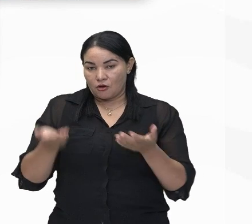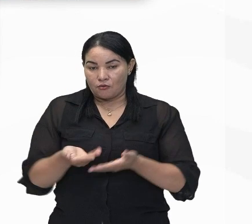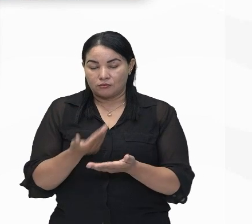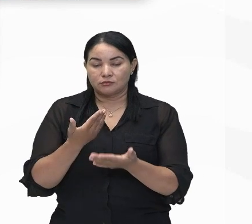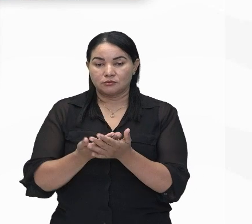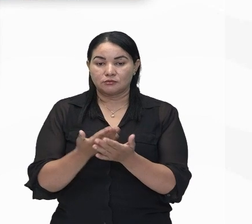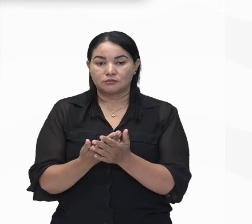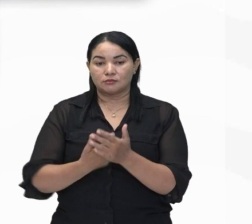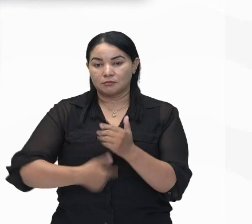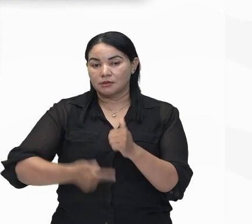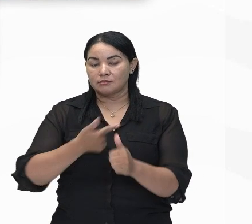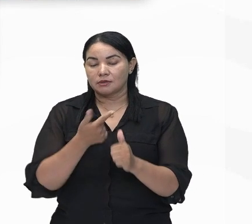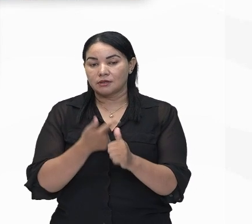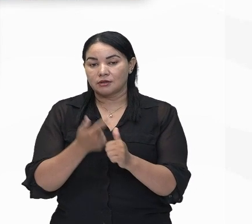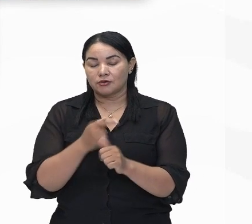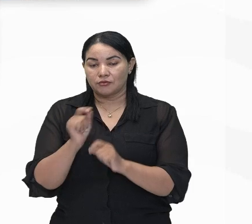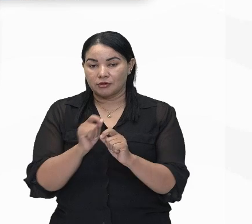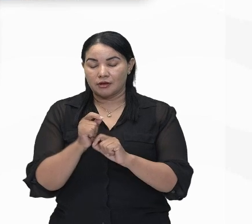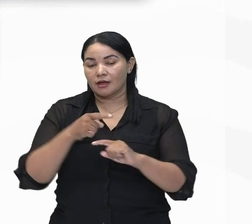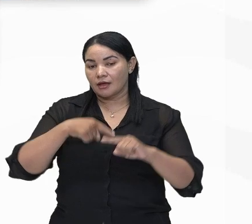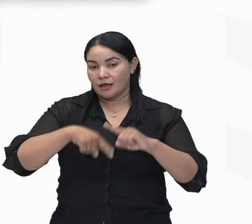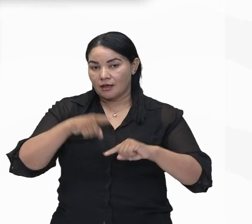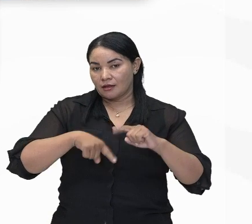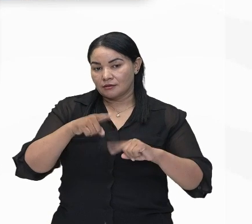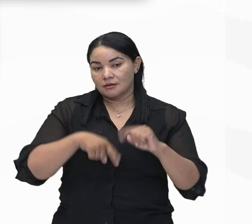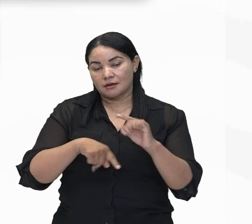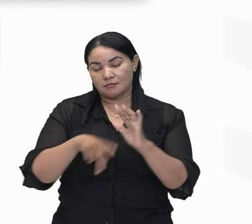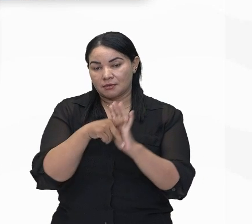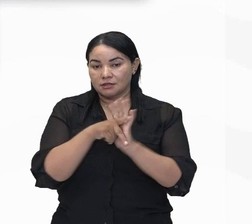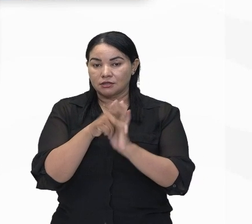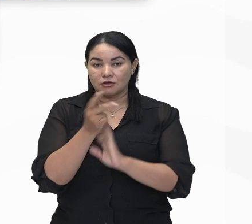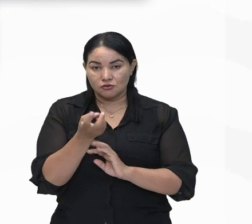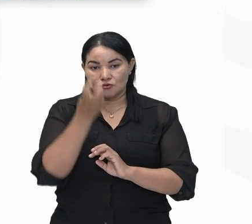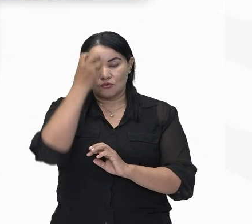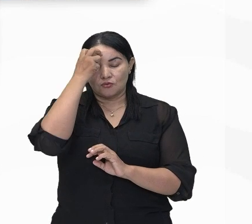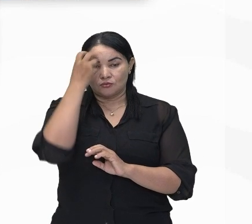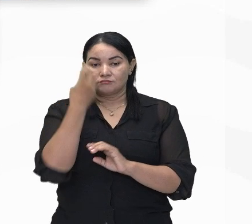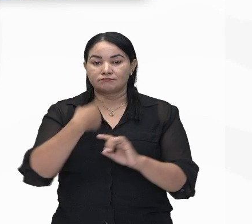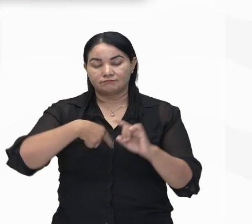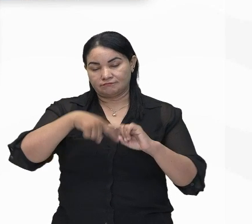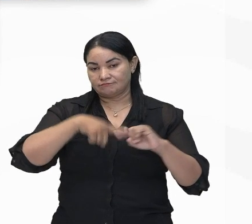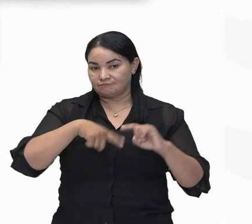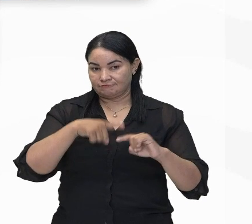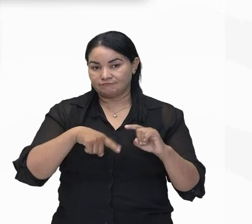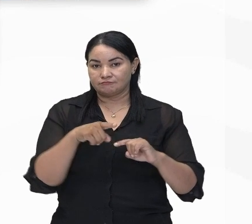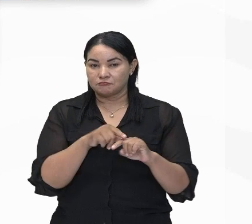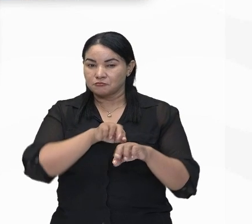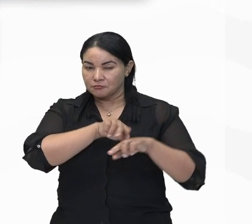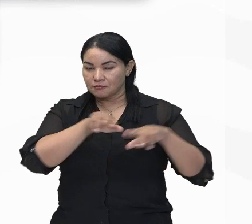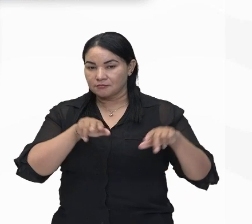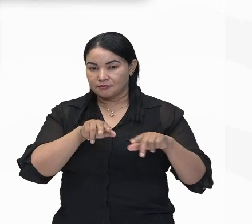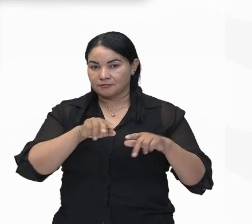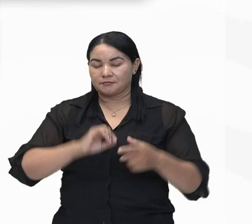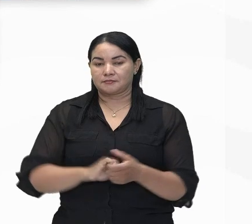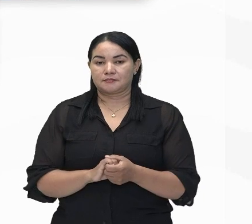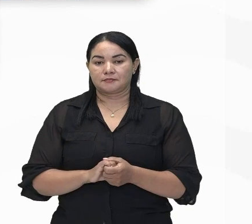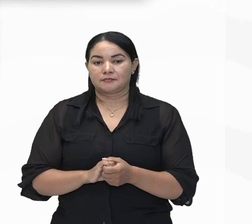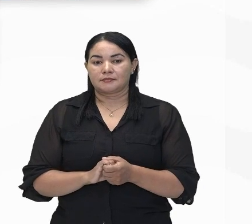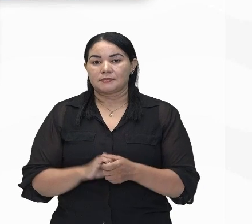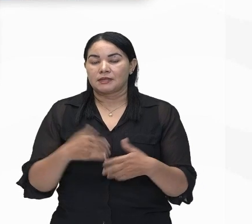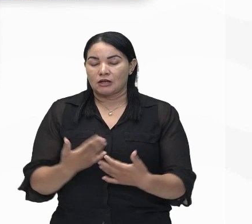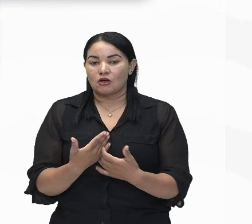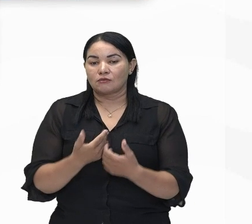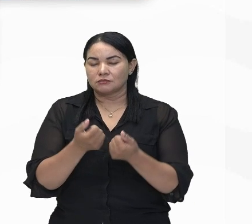Primeiro, elementos da cultura material. Então, quando eu falo de